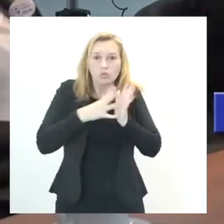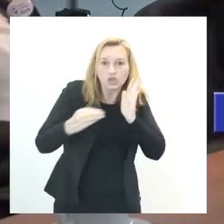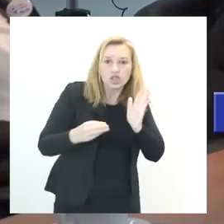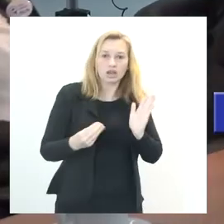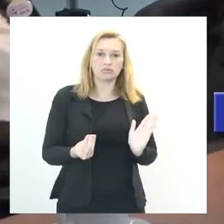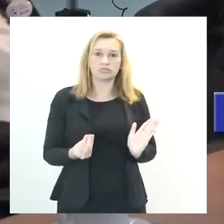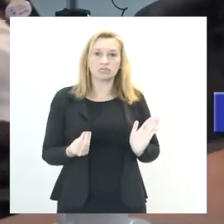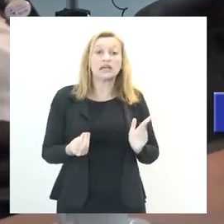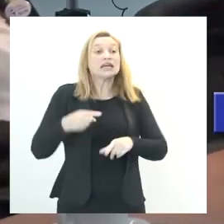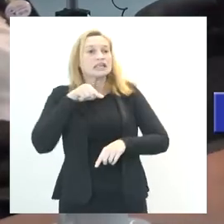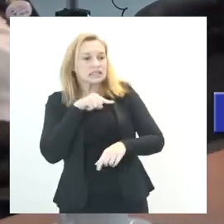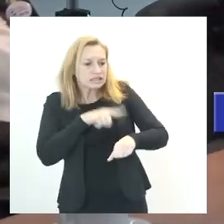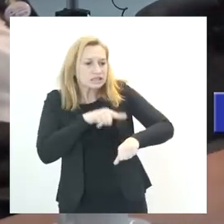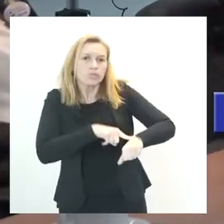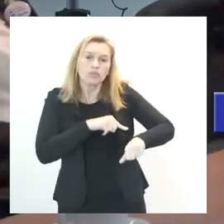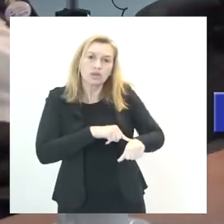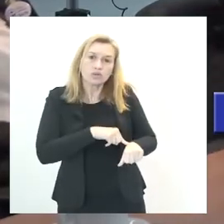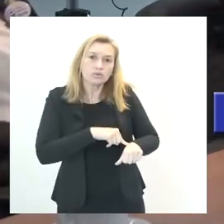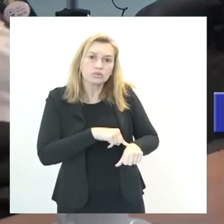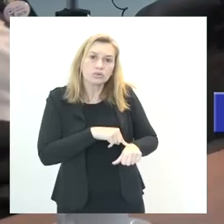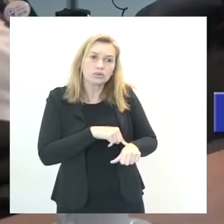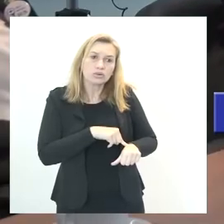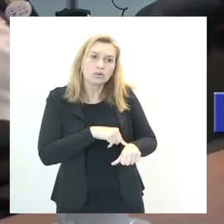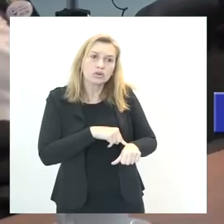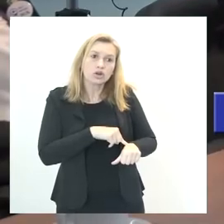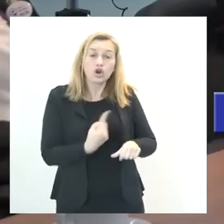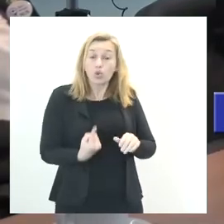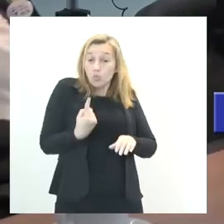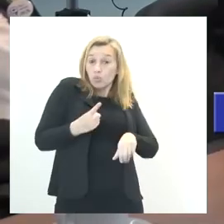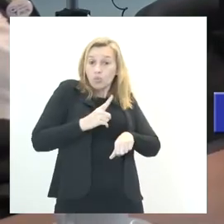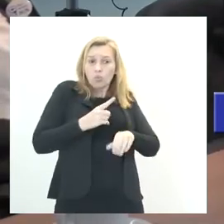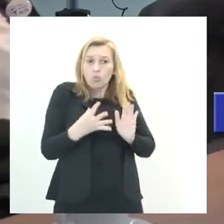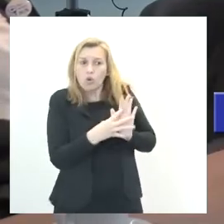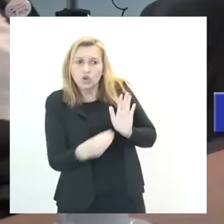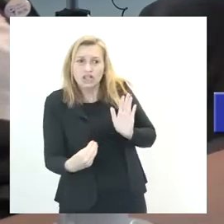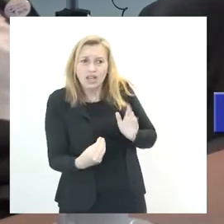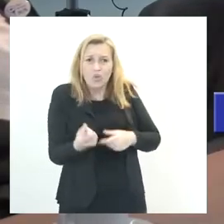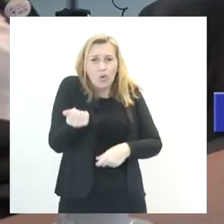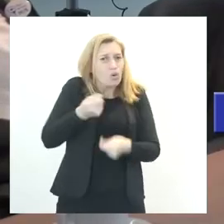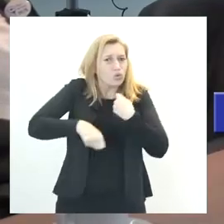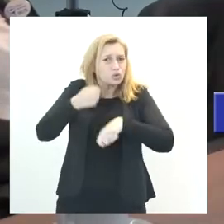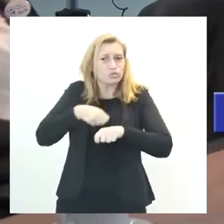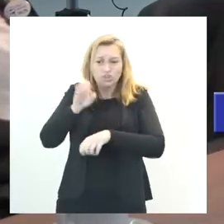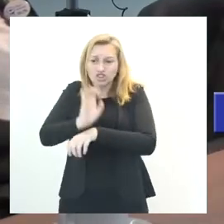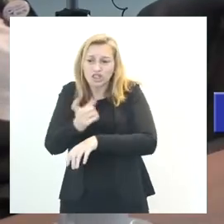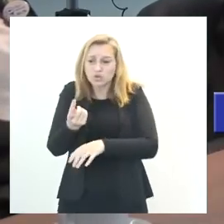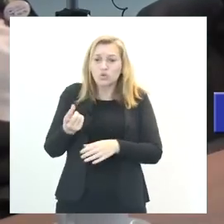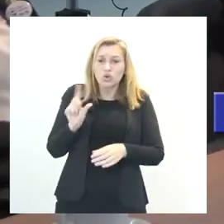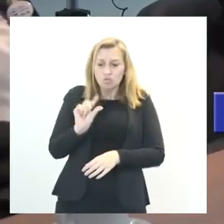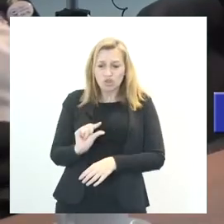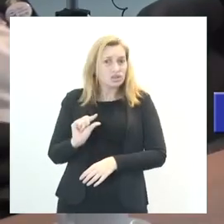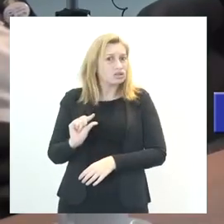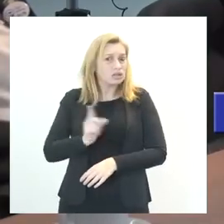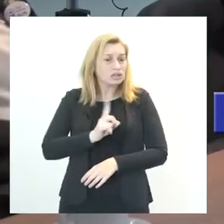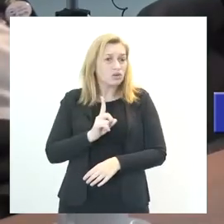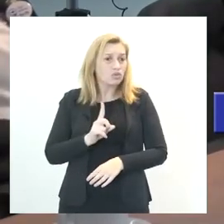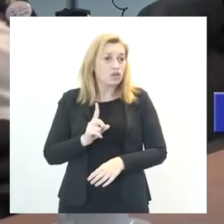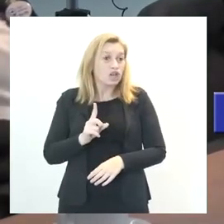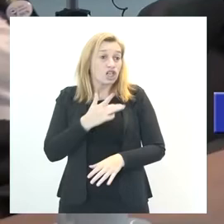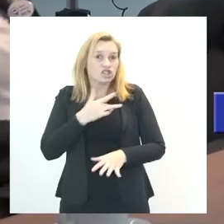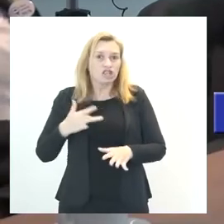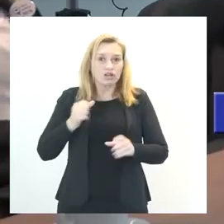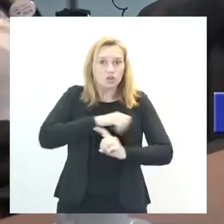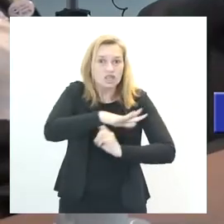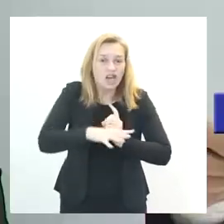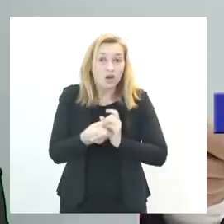que nesse momento o modelo econômico de estado mínimo não estado de bem-estar social